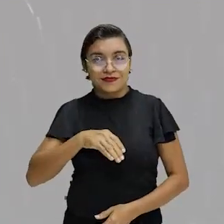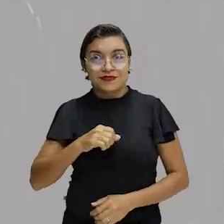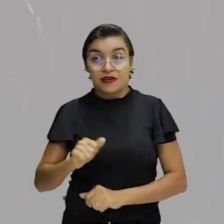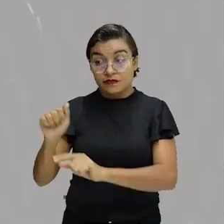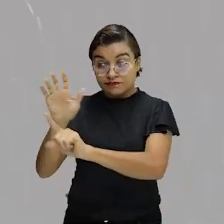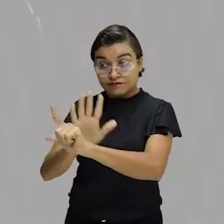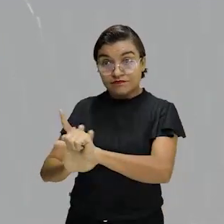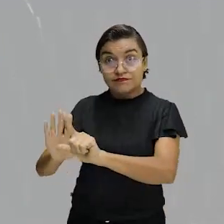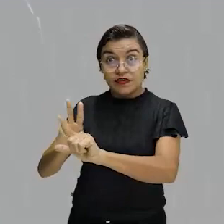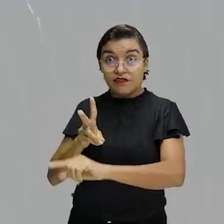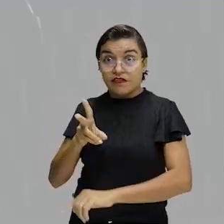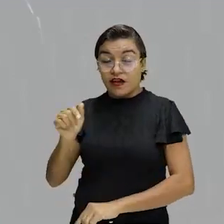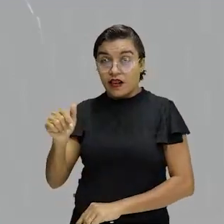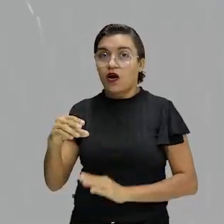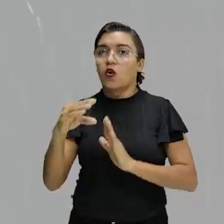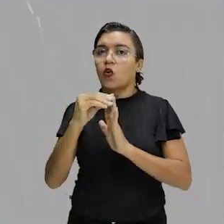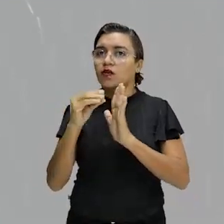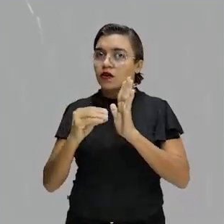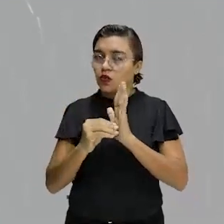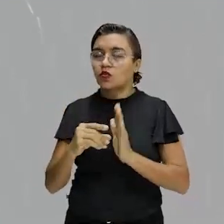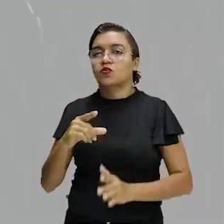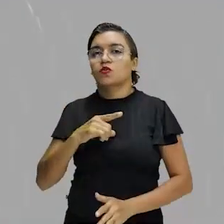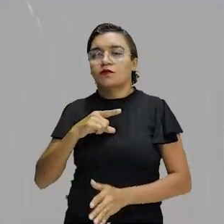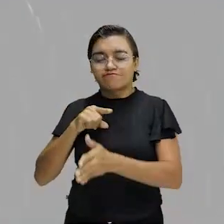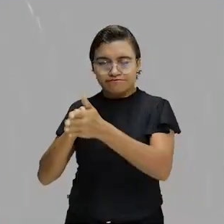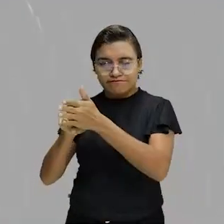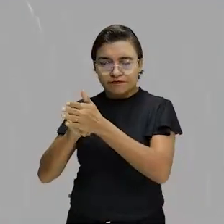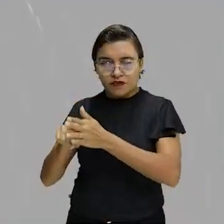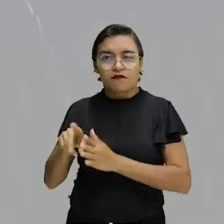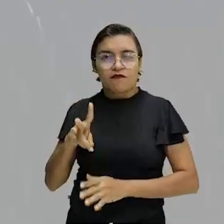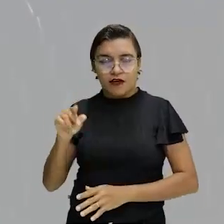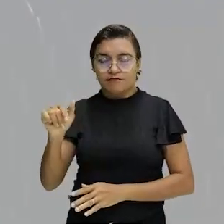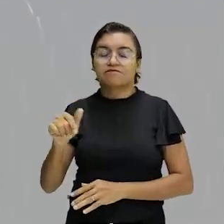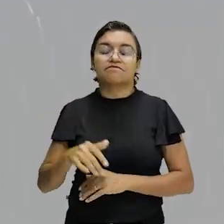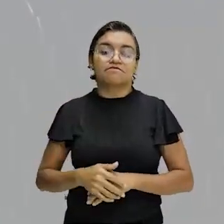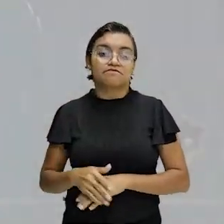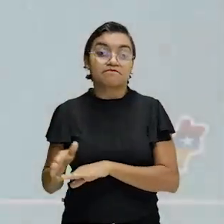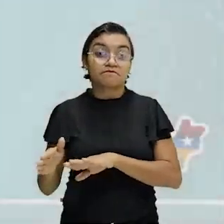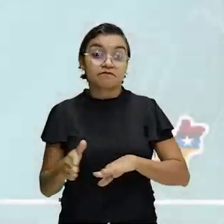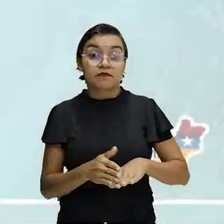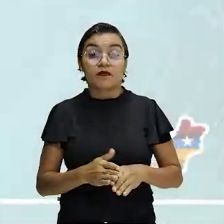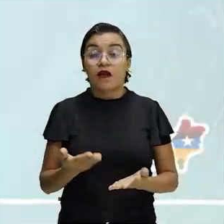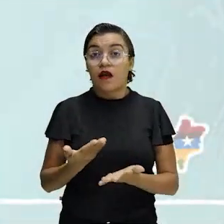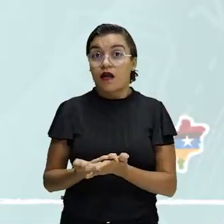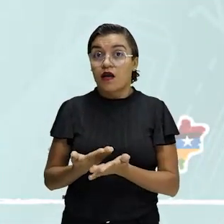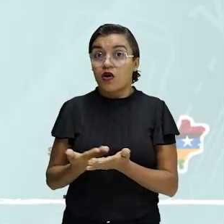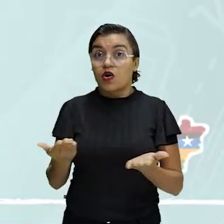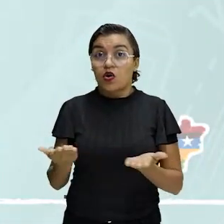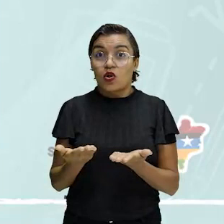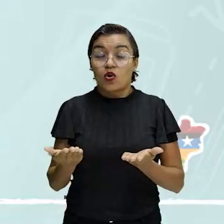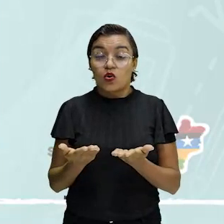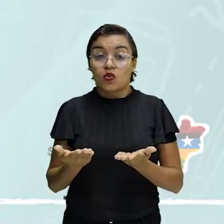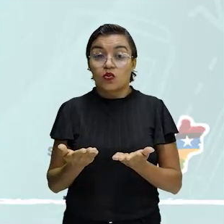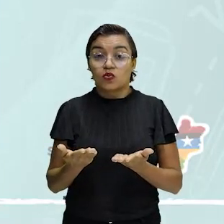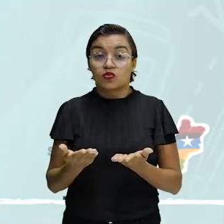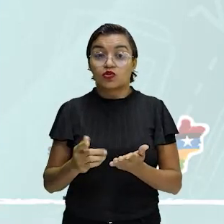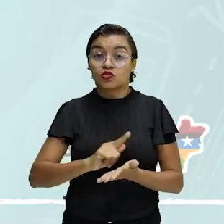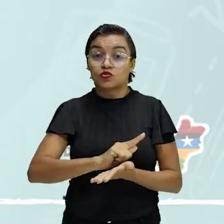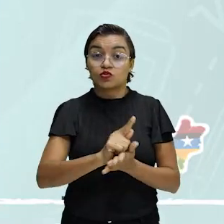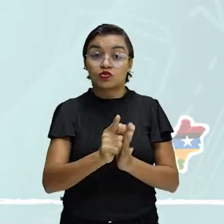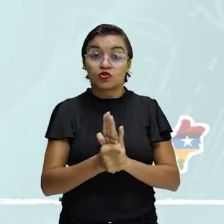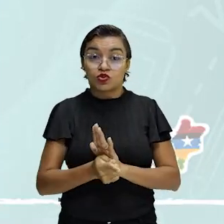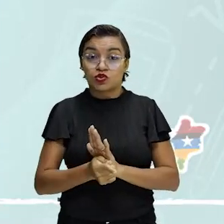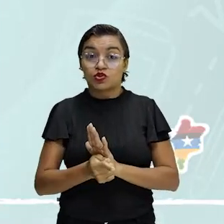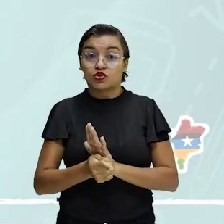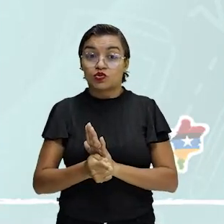e no portal do estudante que tem muito conteúdo para vocês. Na aula de hoje, vamos continuar com o gênero do discurso e-mail. Vamos fazer